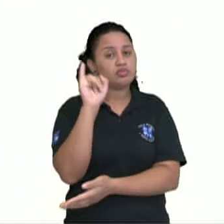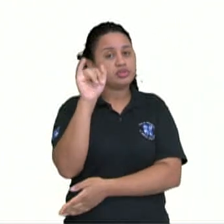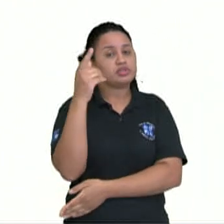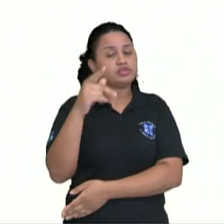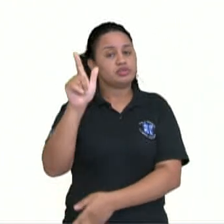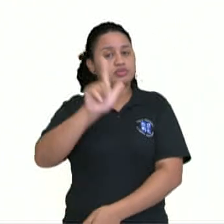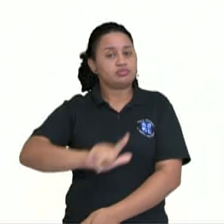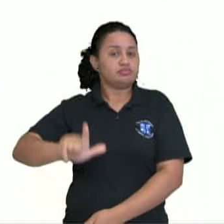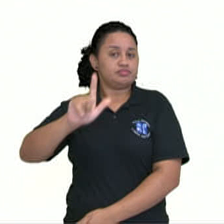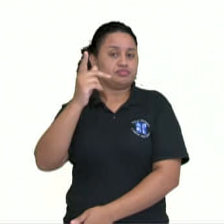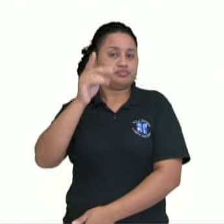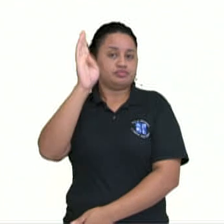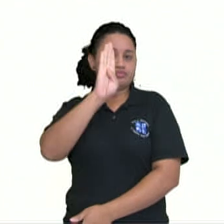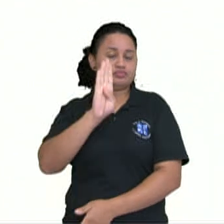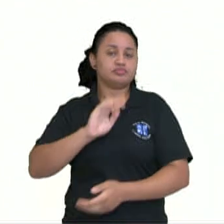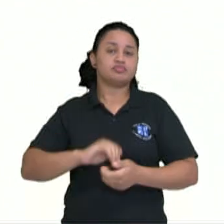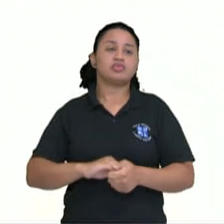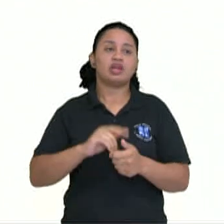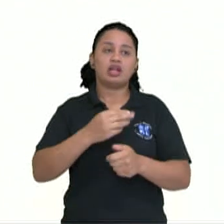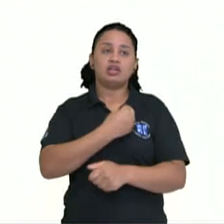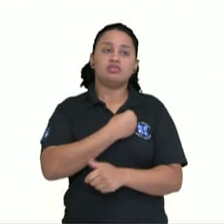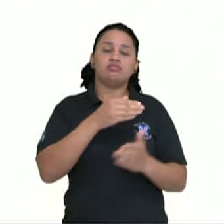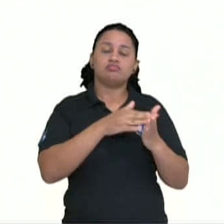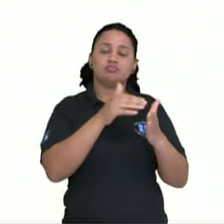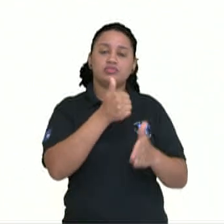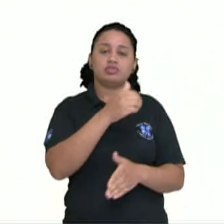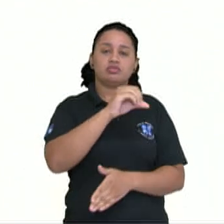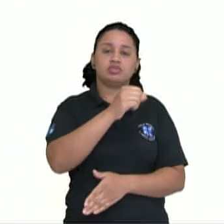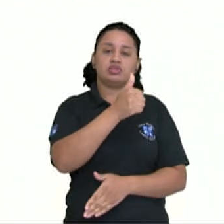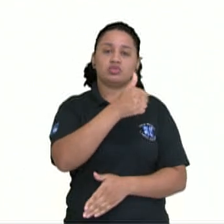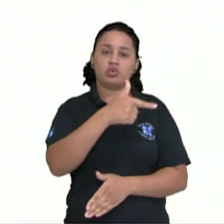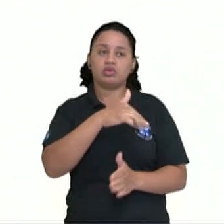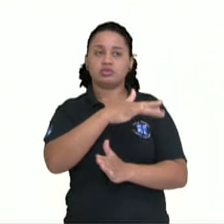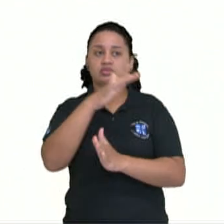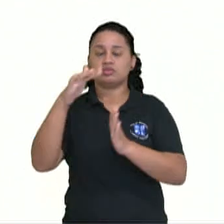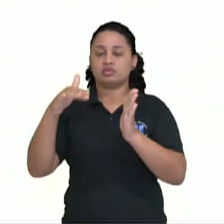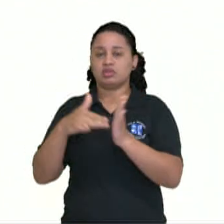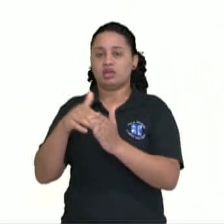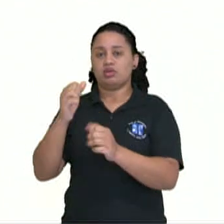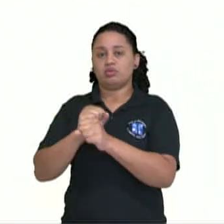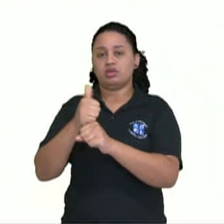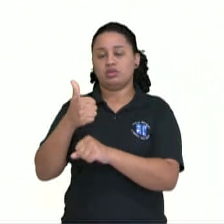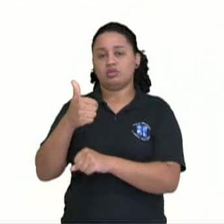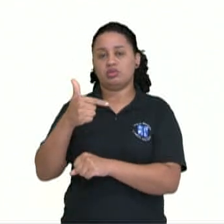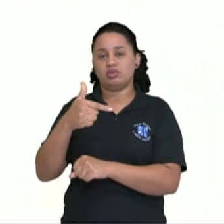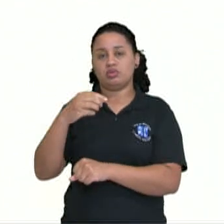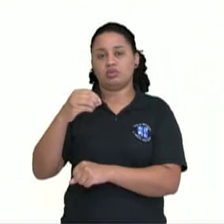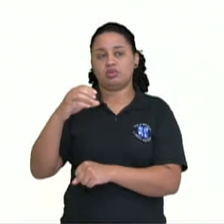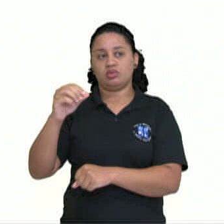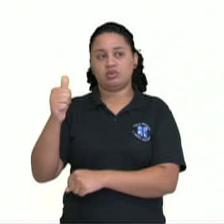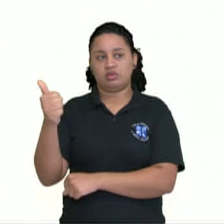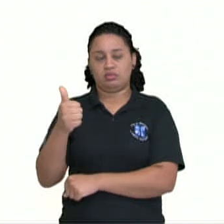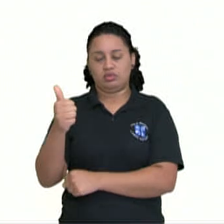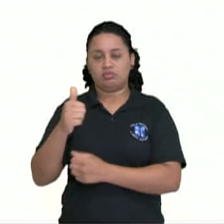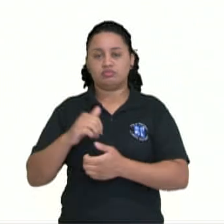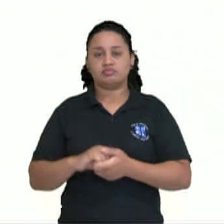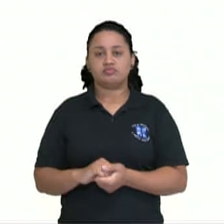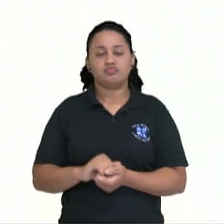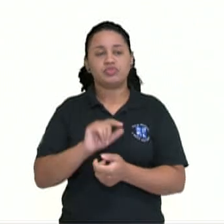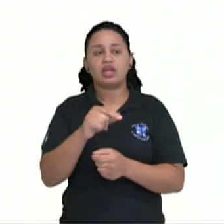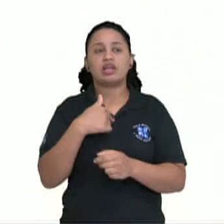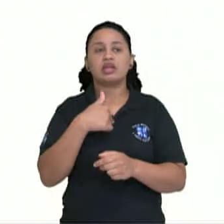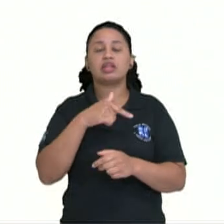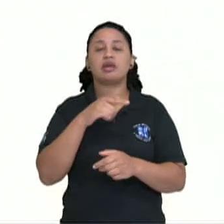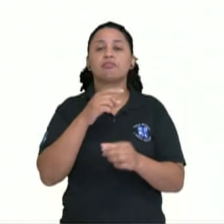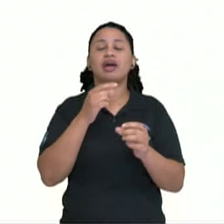Jorge Amado, que viveu de 1912 a 2001, o mais vendido representante da